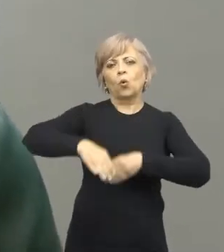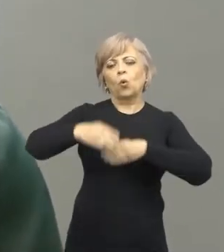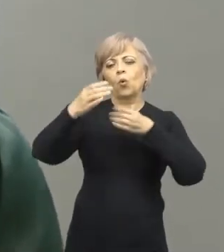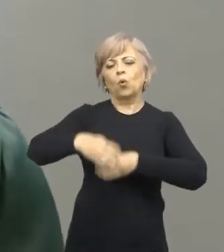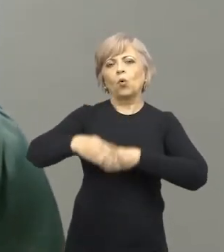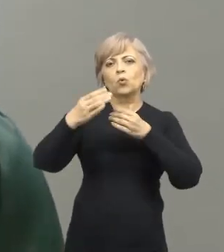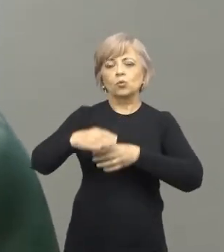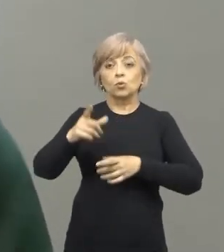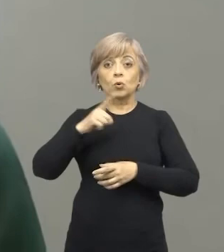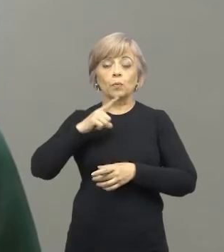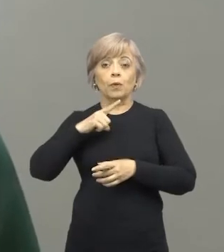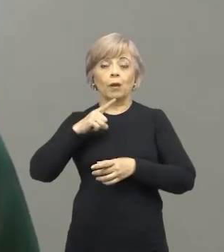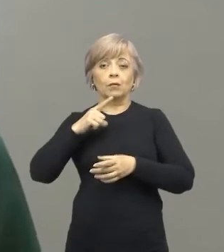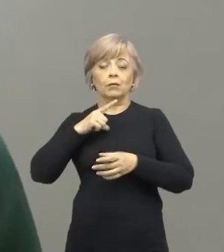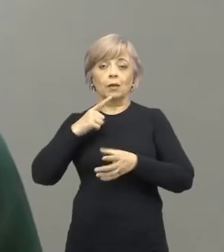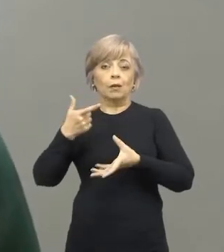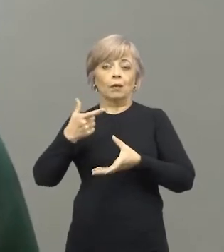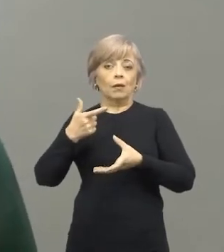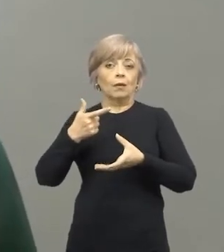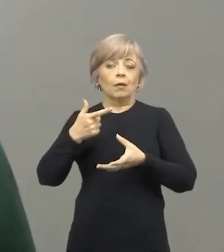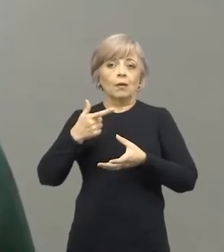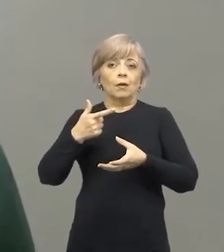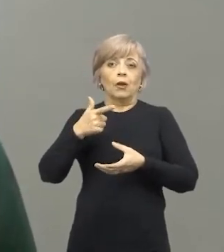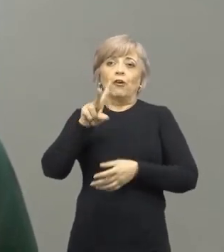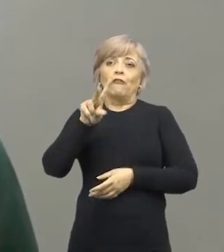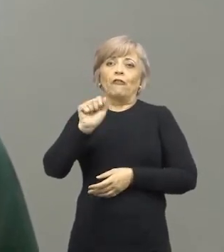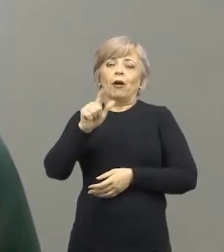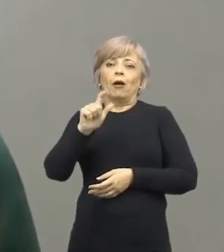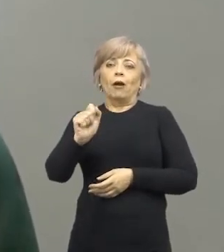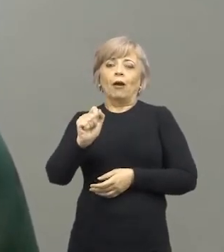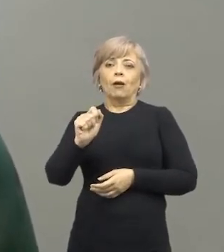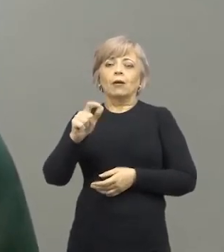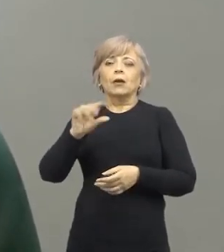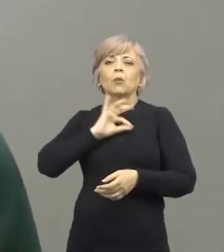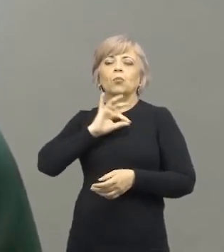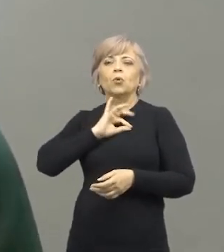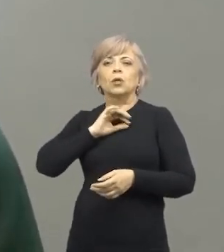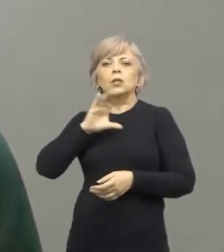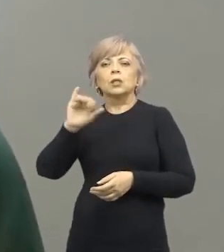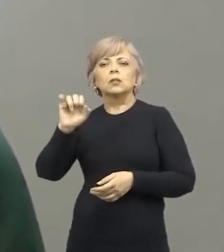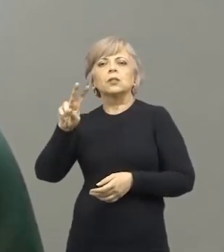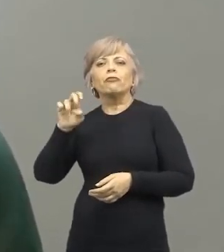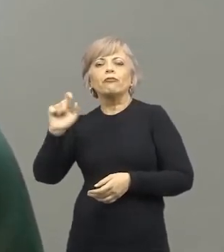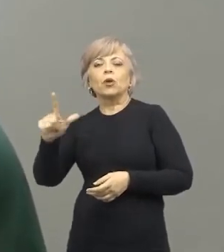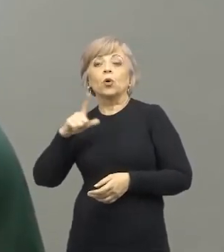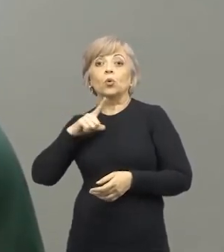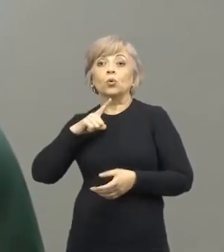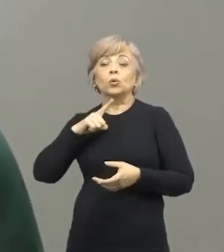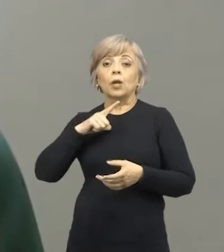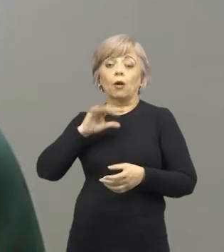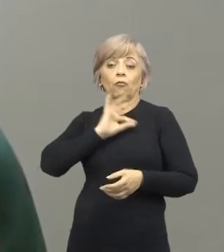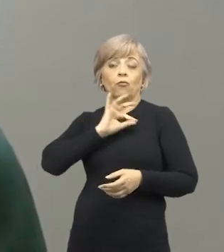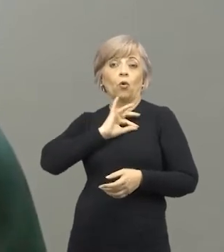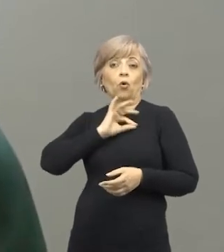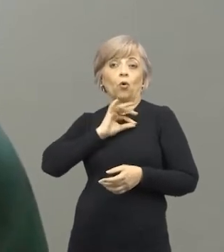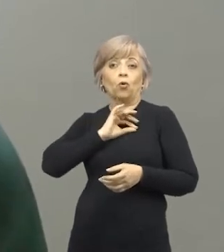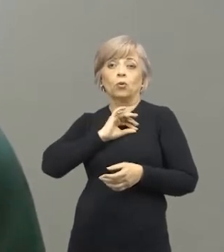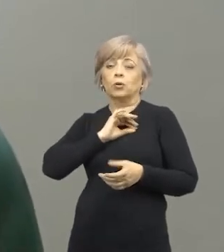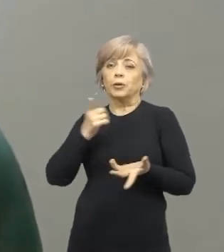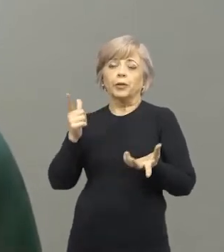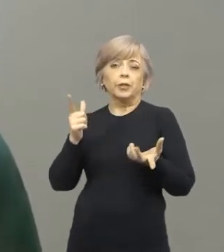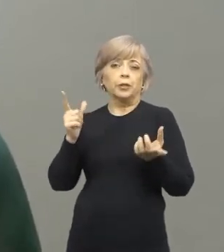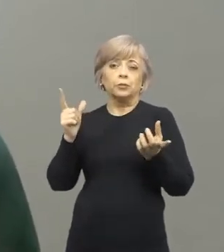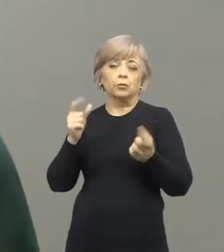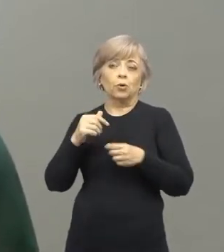lotação de cargos na Polícia Civil, porque a Polícia Civil hoje está com um volume de policiais muito aquém do